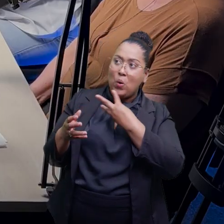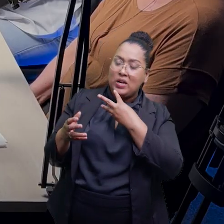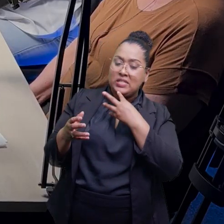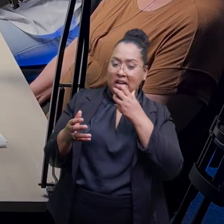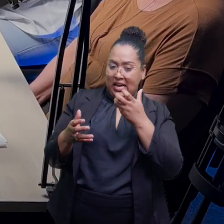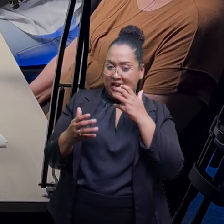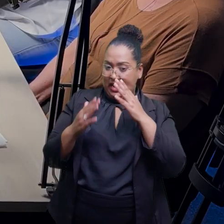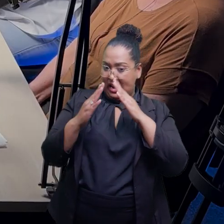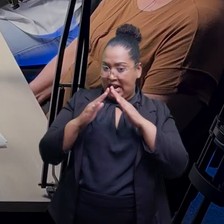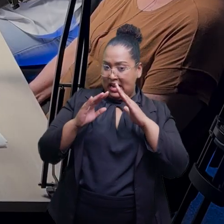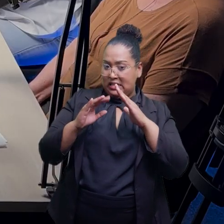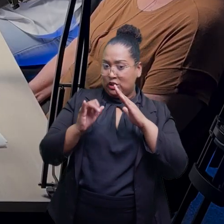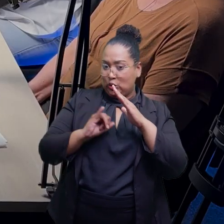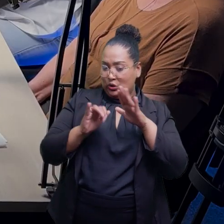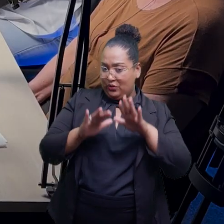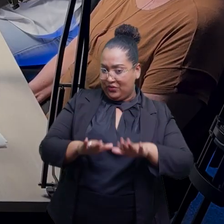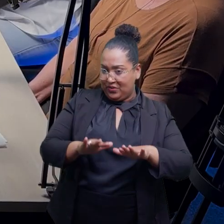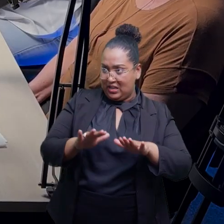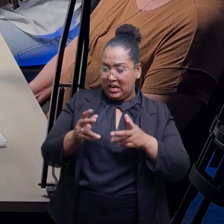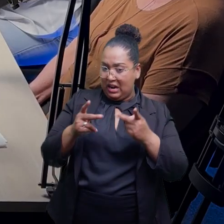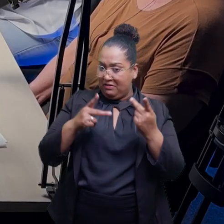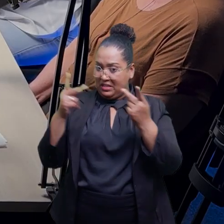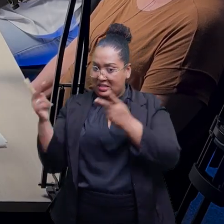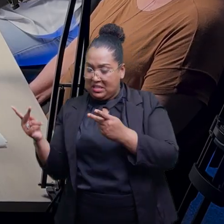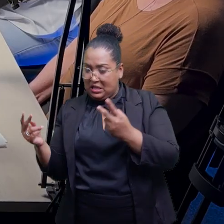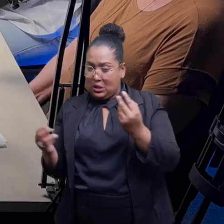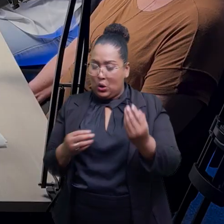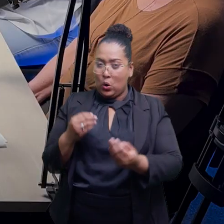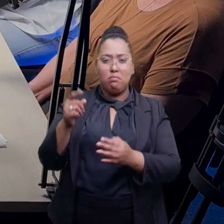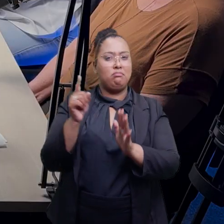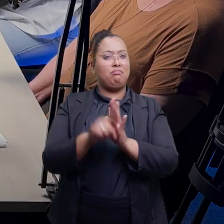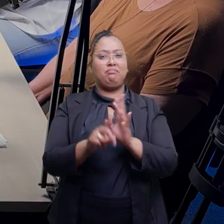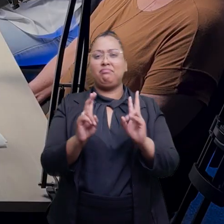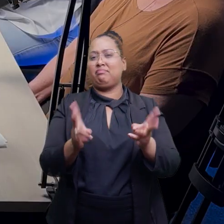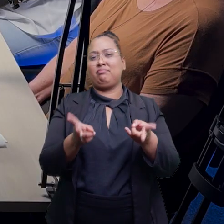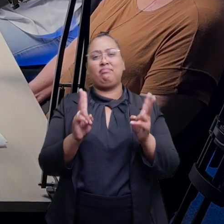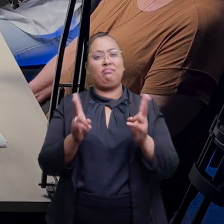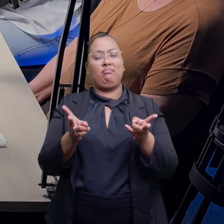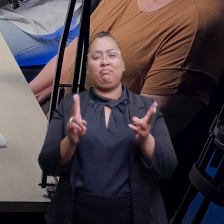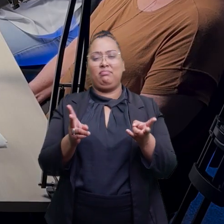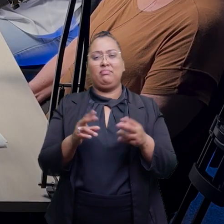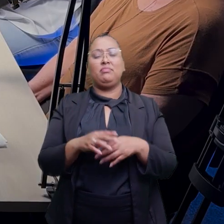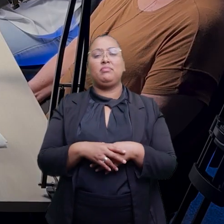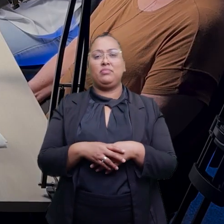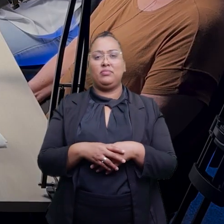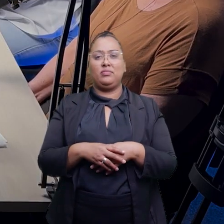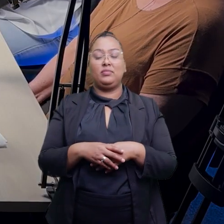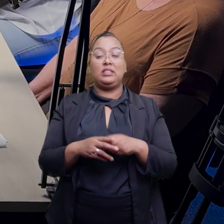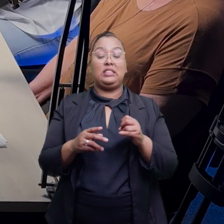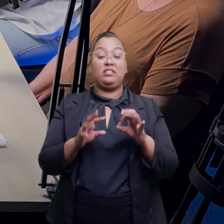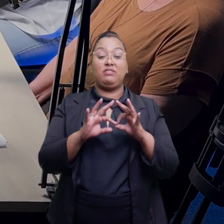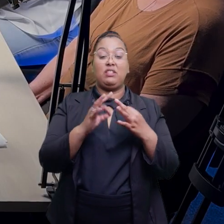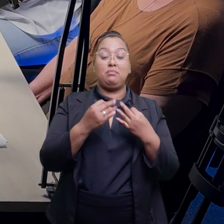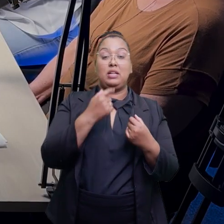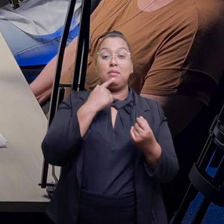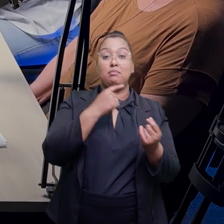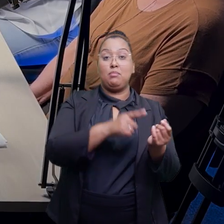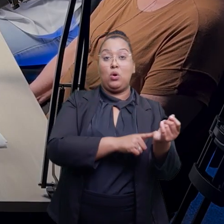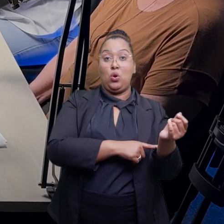na instituição de acolhimento por enquanto, quer visitar, e o que a gente sempre pede quando a gente está pela família